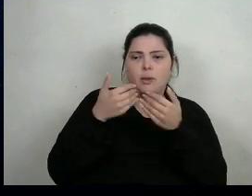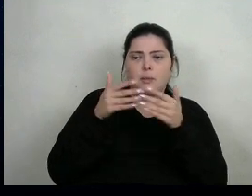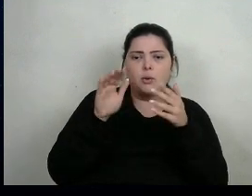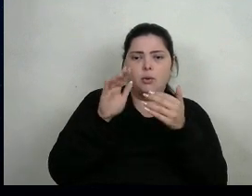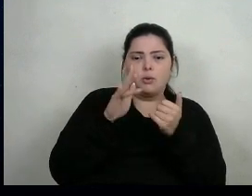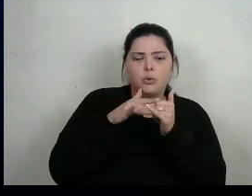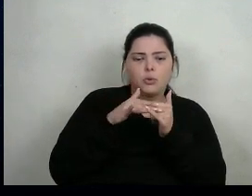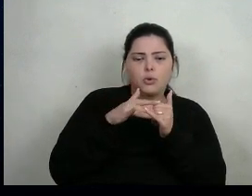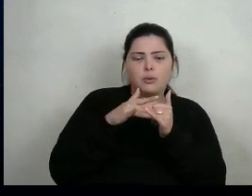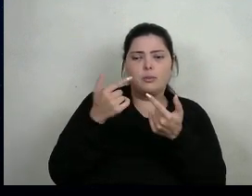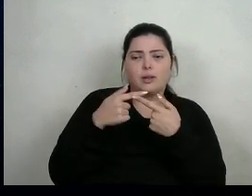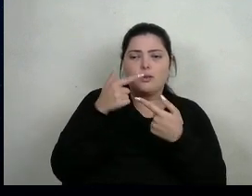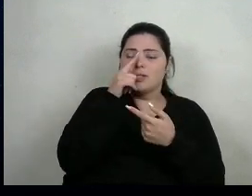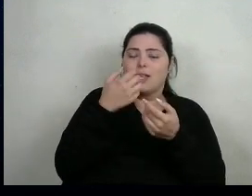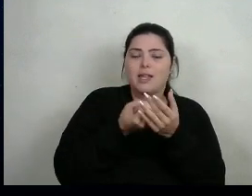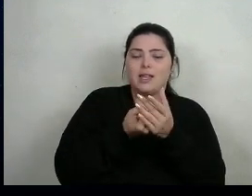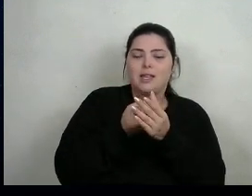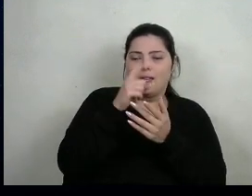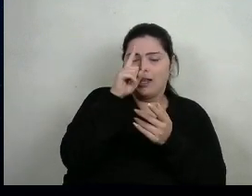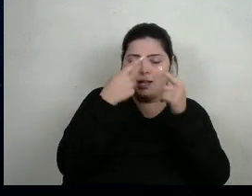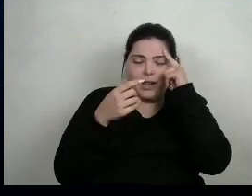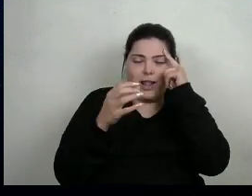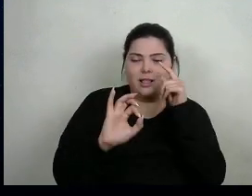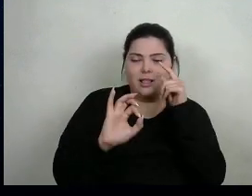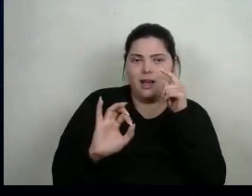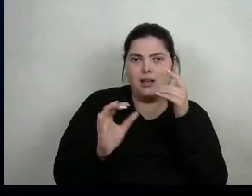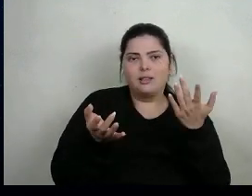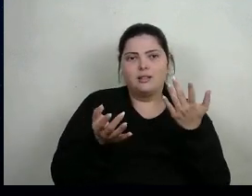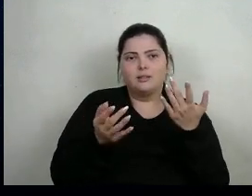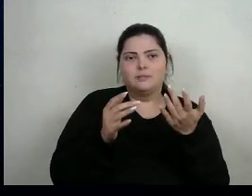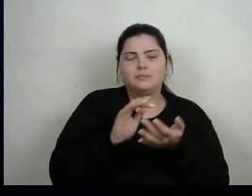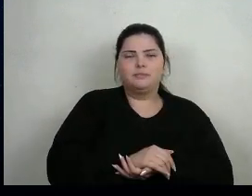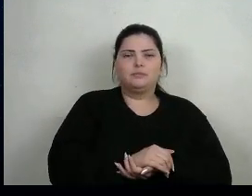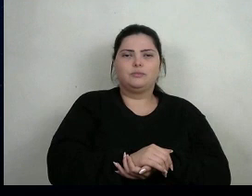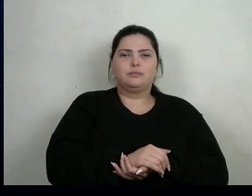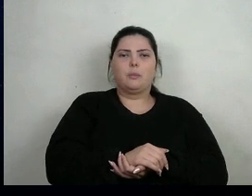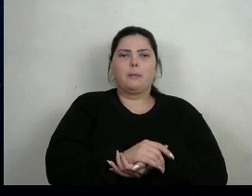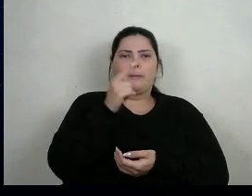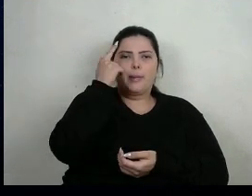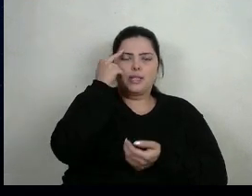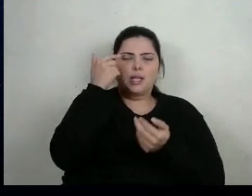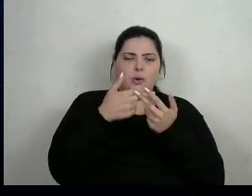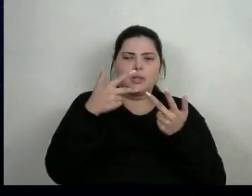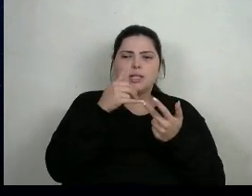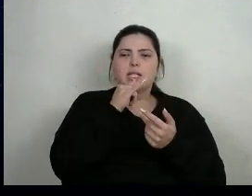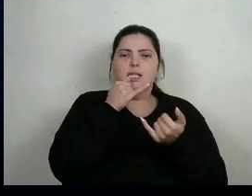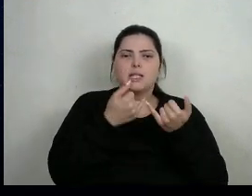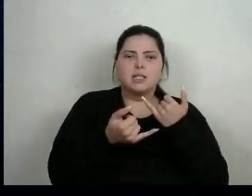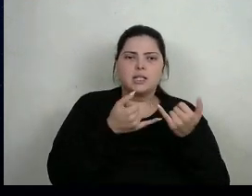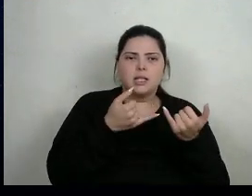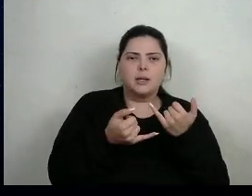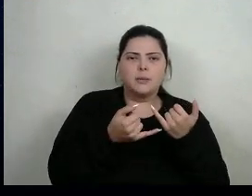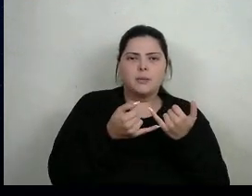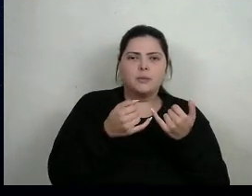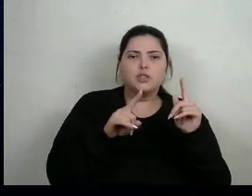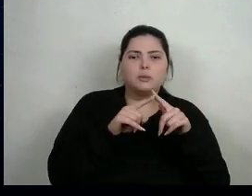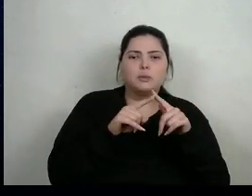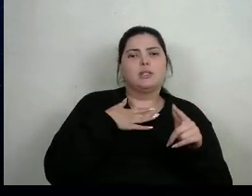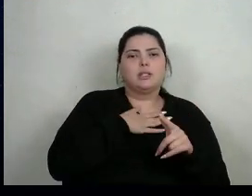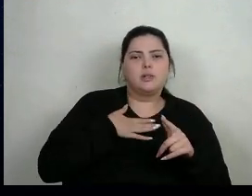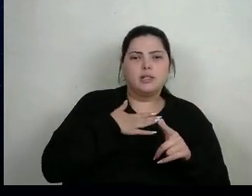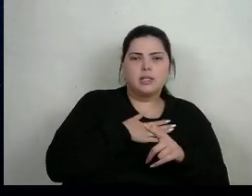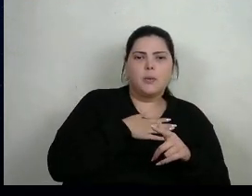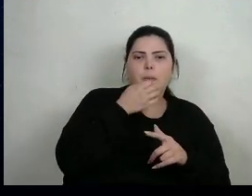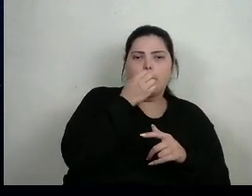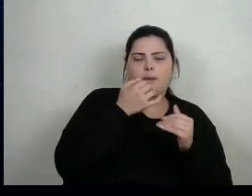naquele dia então se a gente não pensar em coisas como por exemplo o nível de satisfação o nível de bem-estar da minha